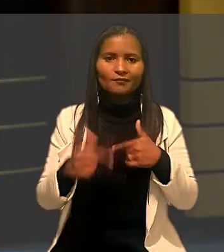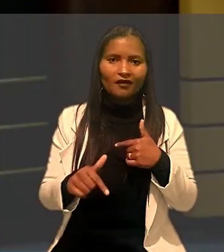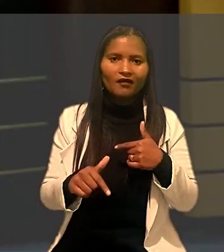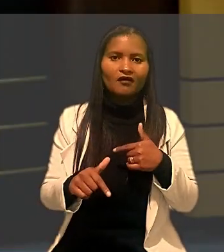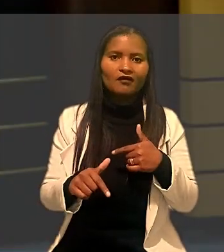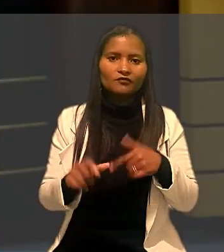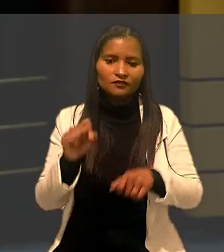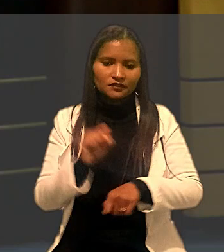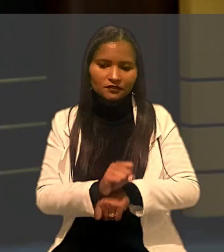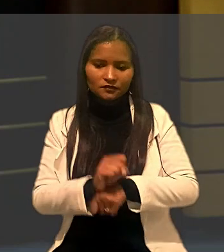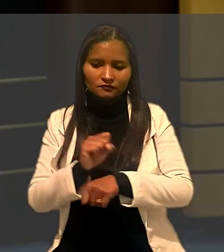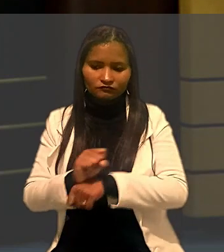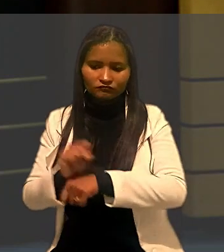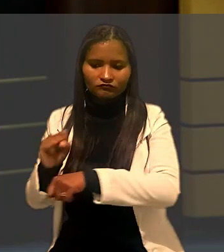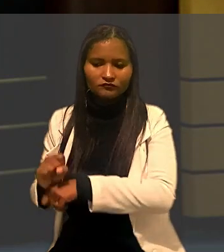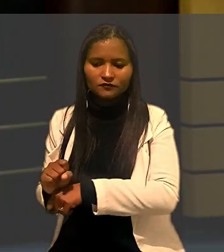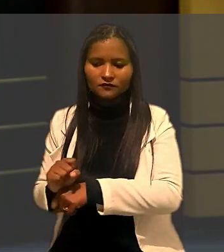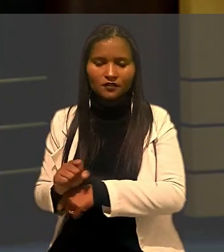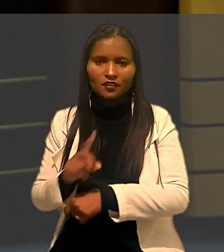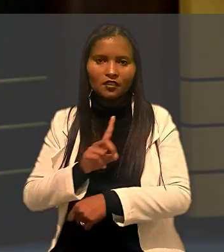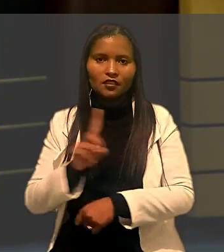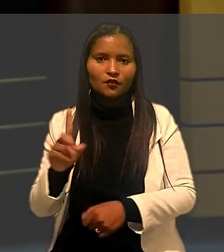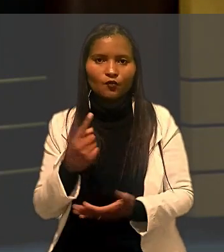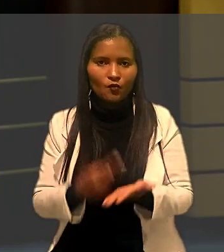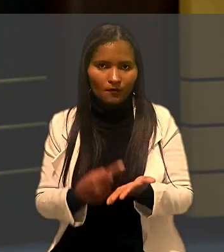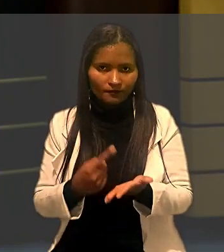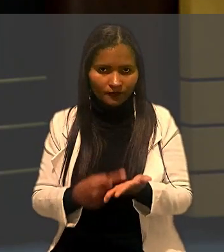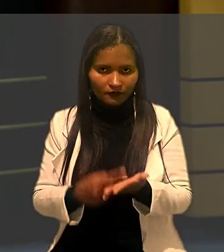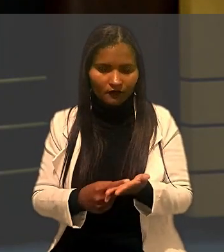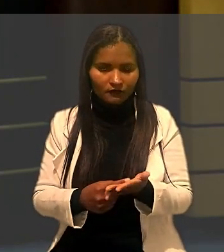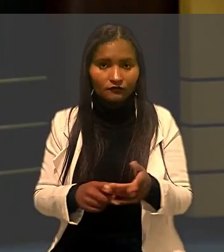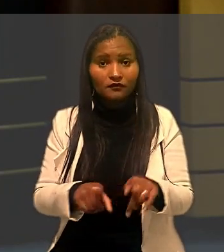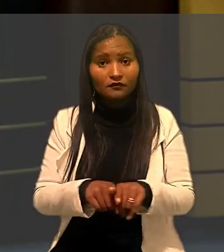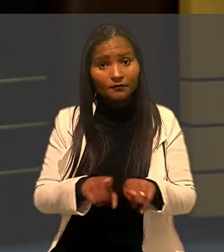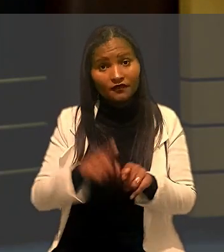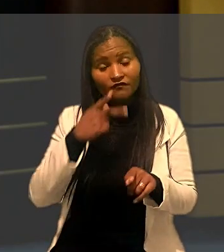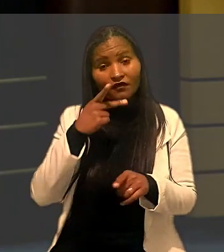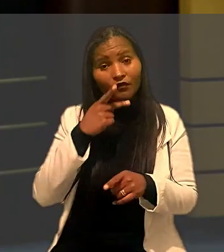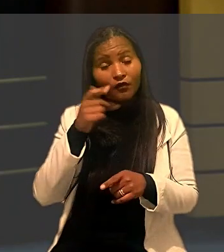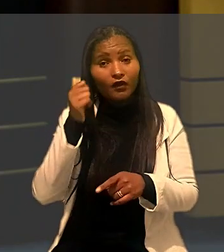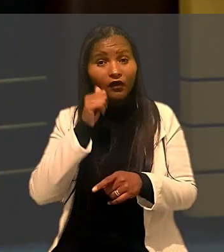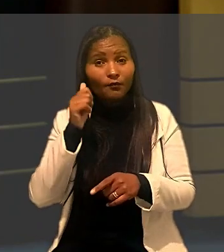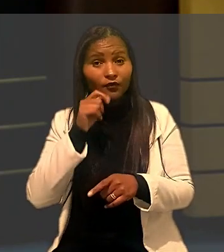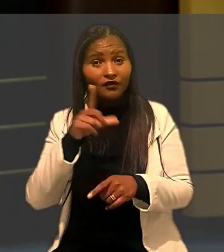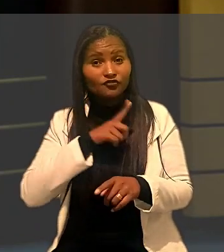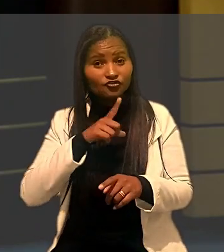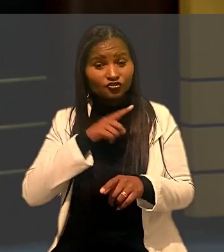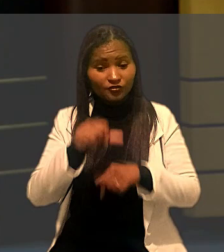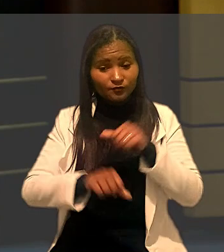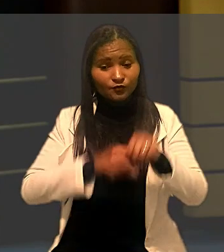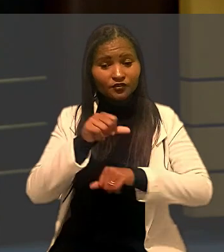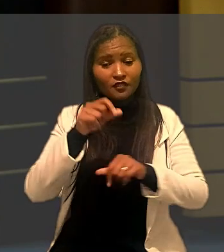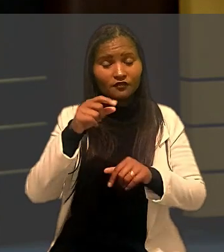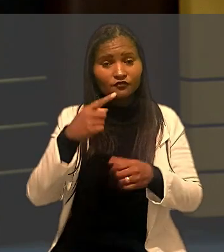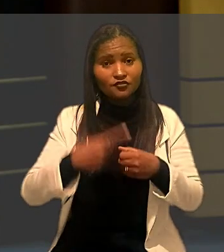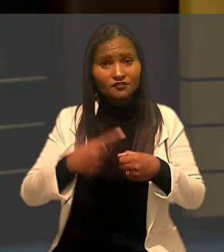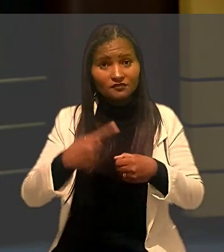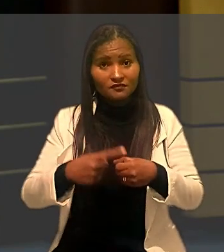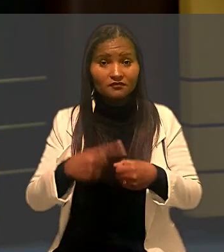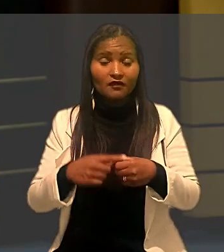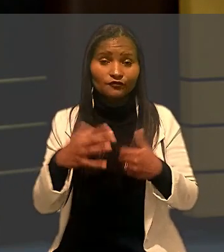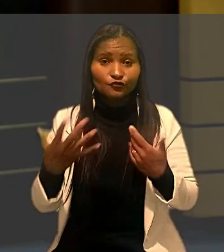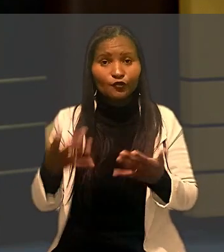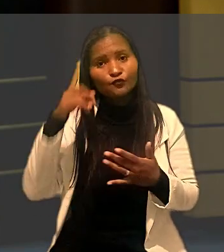de trabalho e de inatividade não foram pré-estipulados. Também afirmou que a trabalhadora havia mudado de cidade